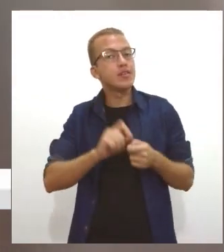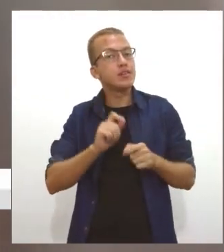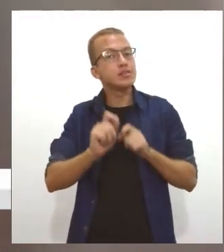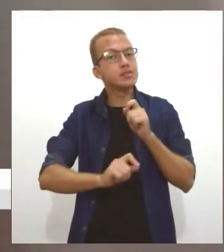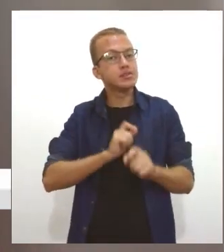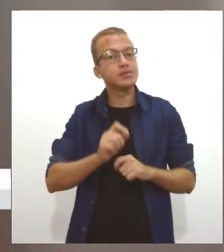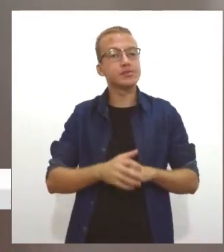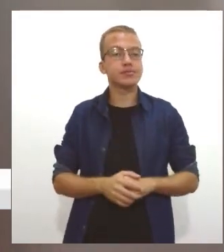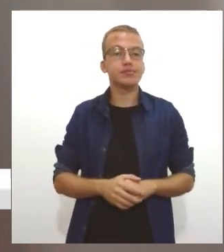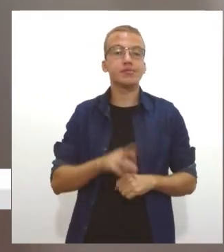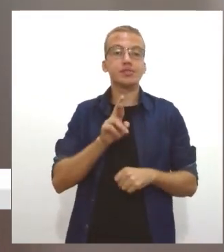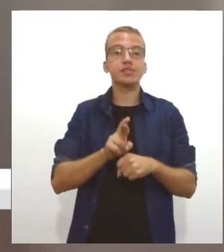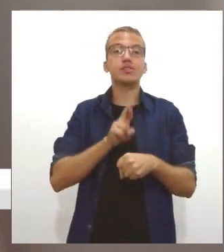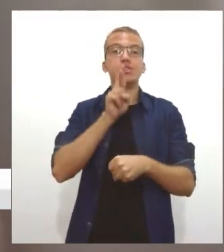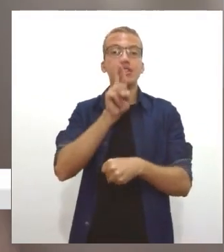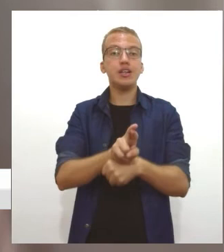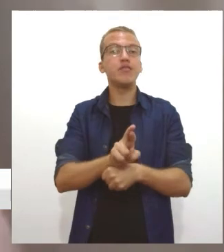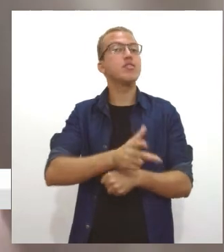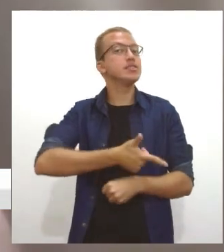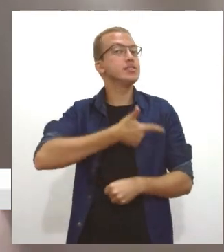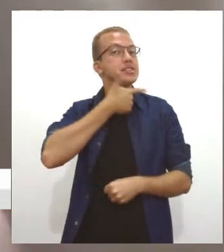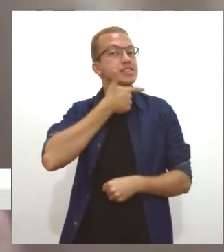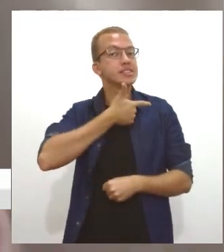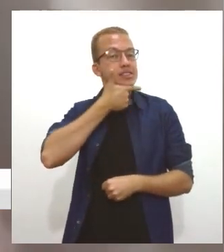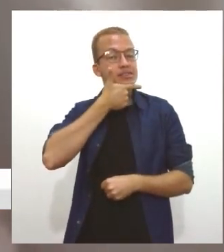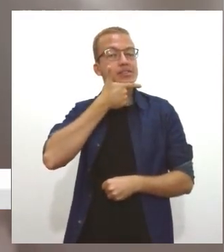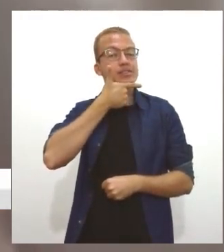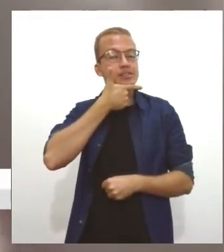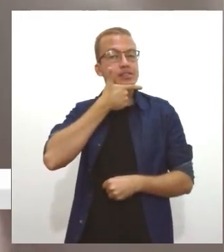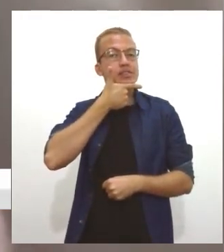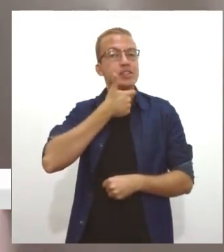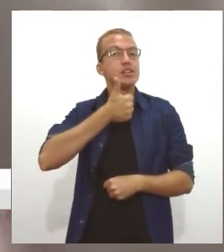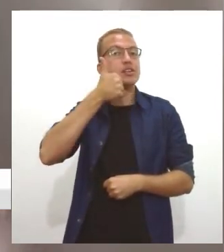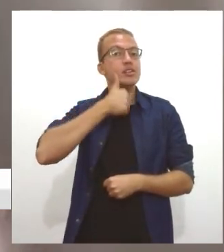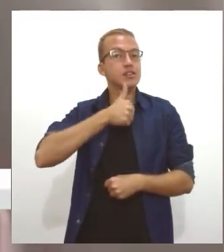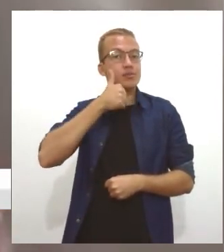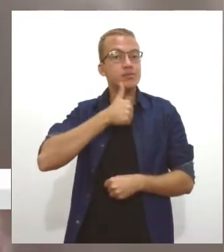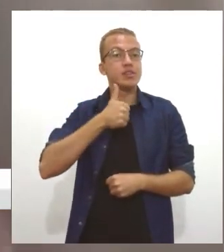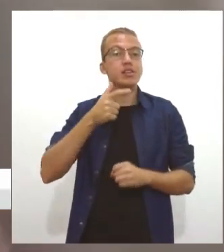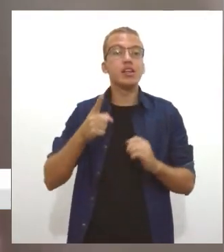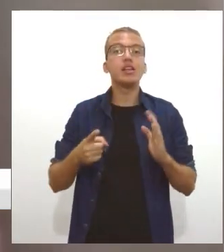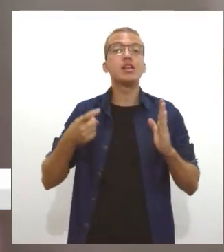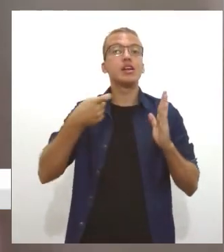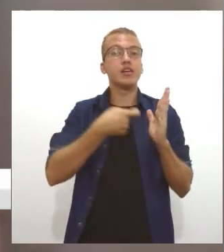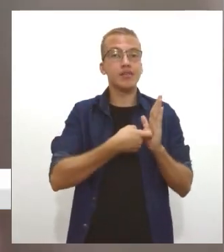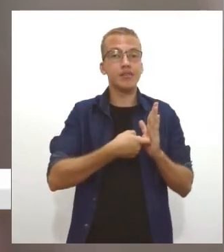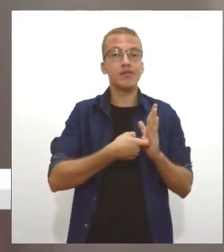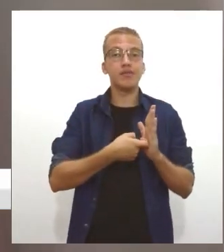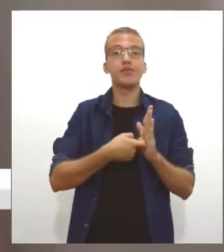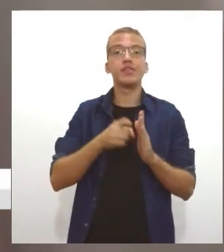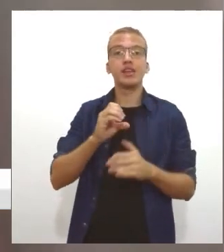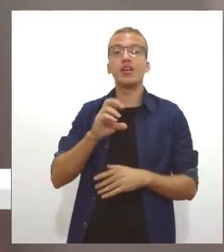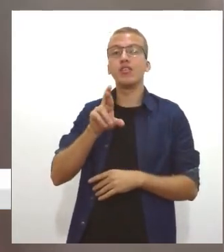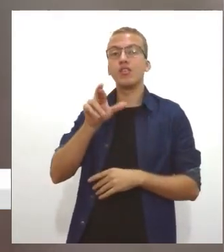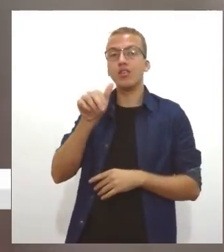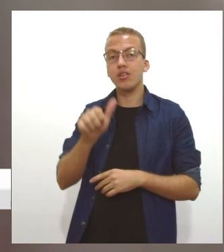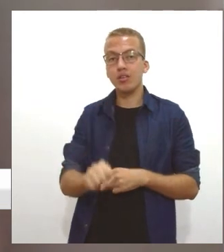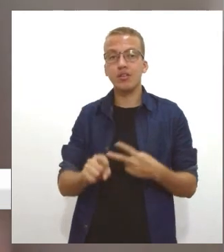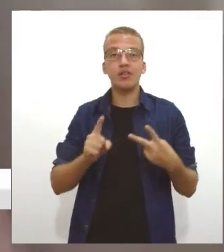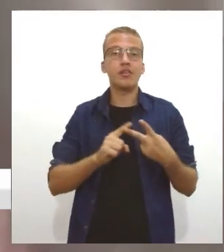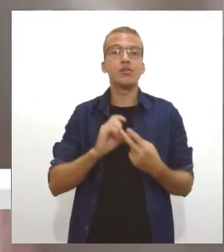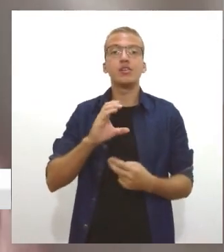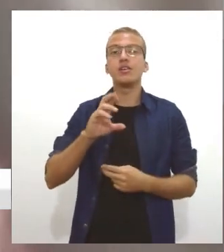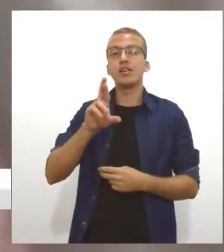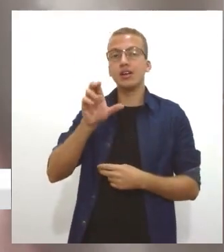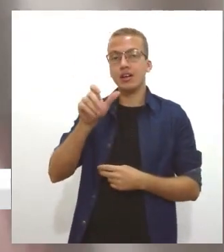reserva de vagas para estas mulheres que relataram junto ao CRAS e o CREAS que sofrem violência